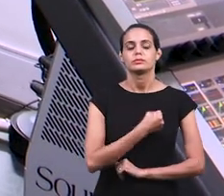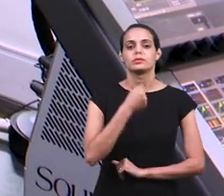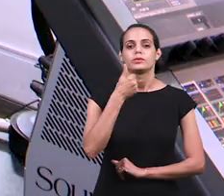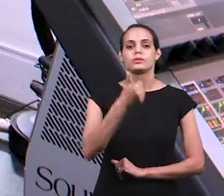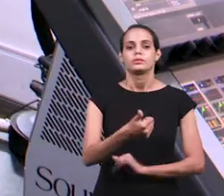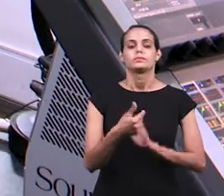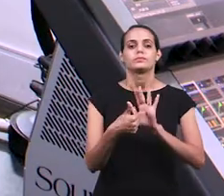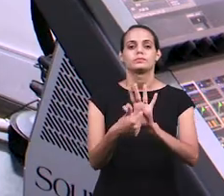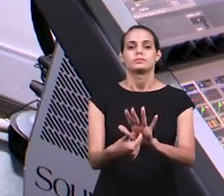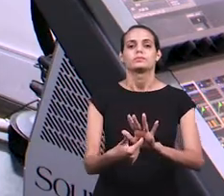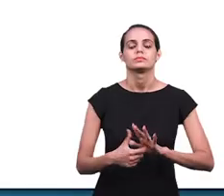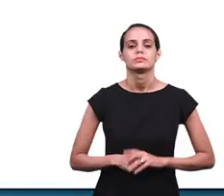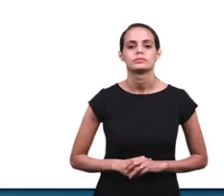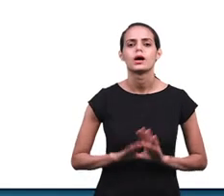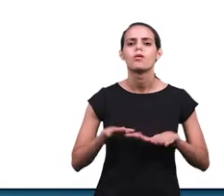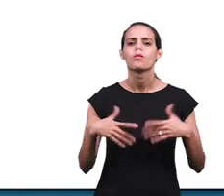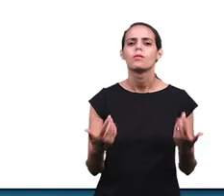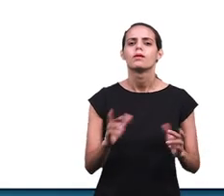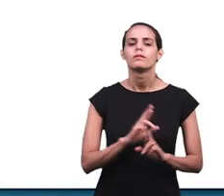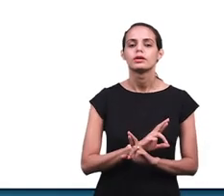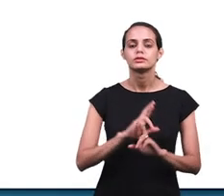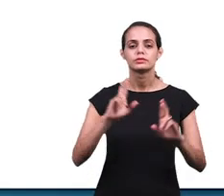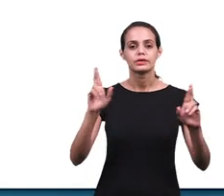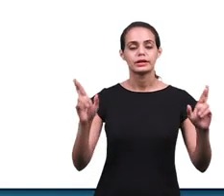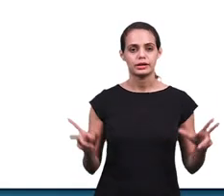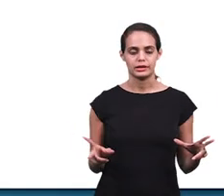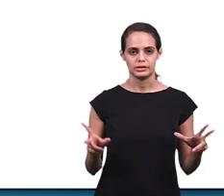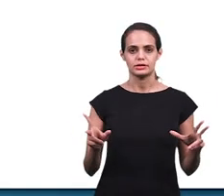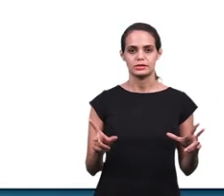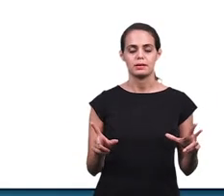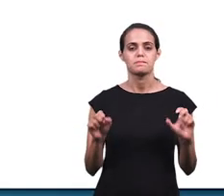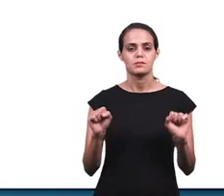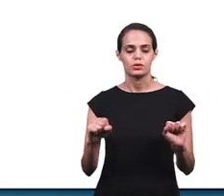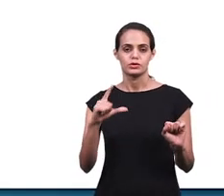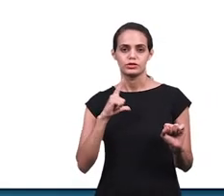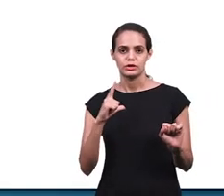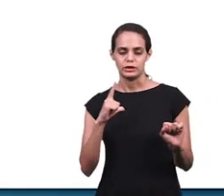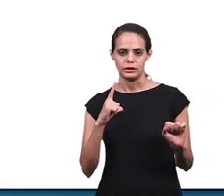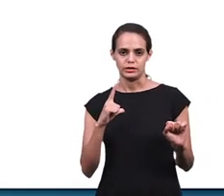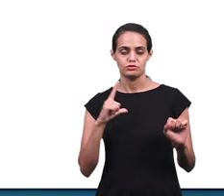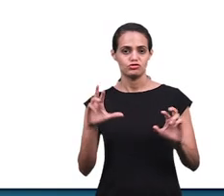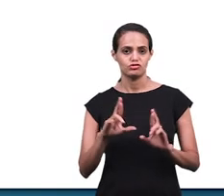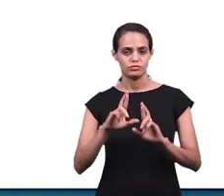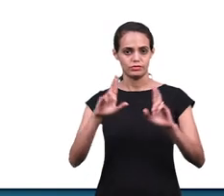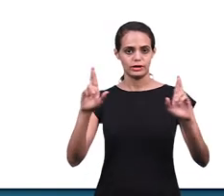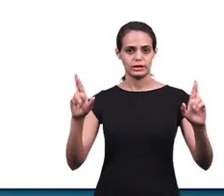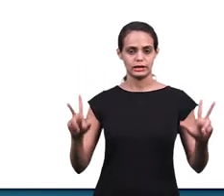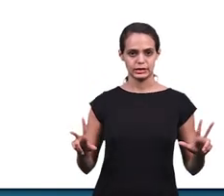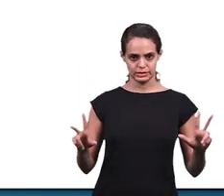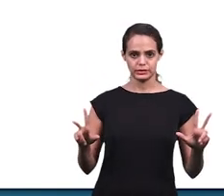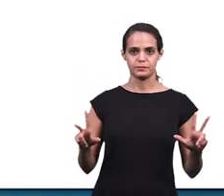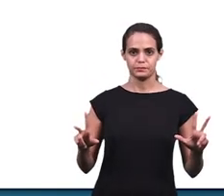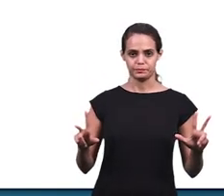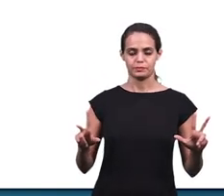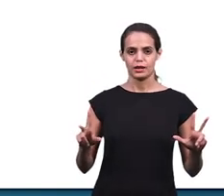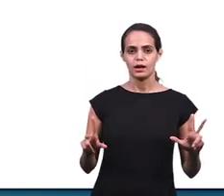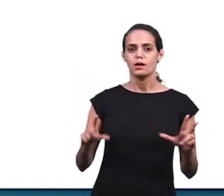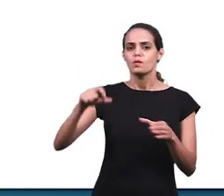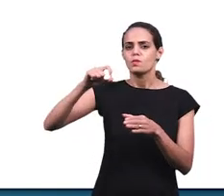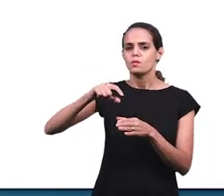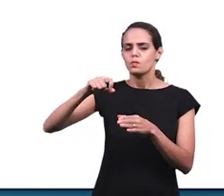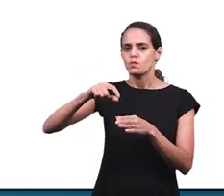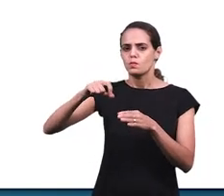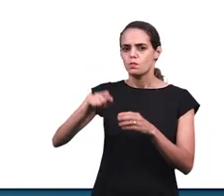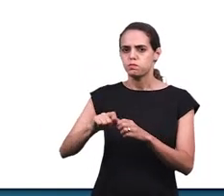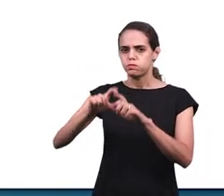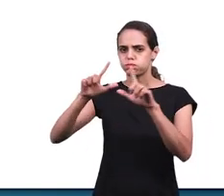número 1, que ela diz assim: qual é a diferença que se pode estabelecer entre o fermento da